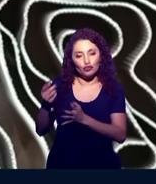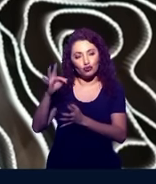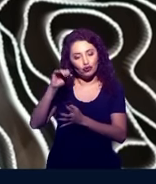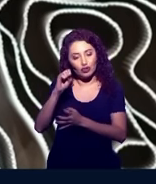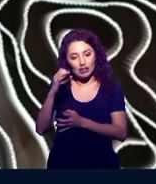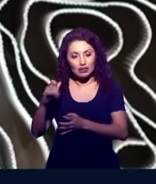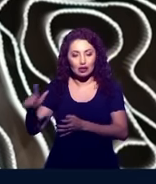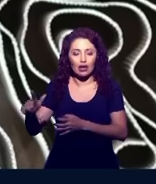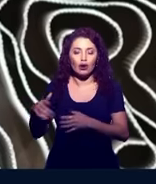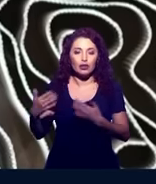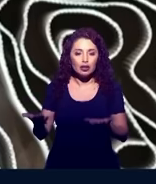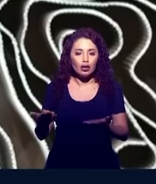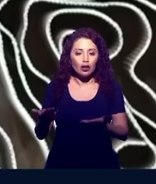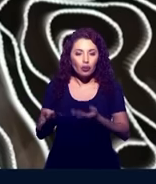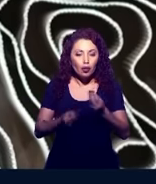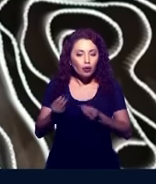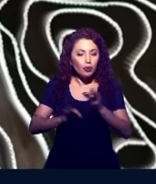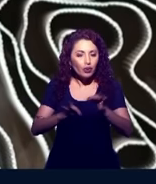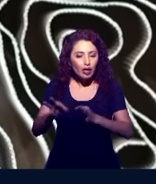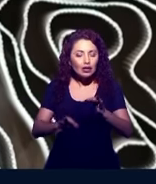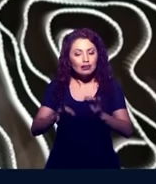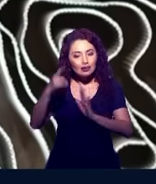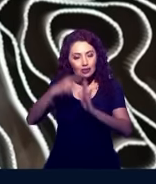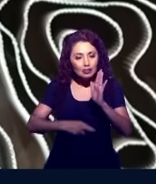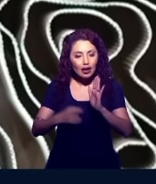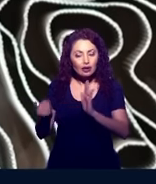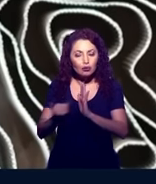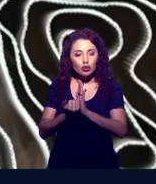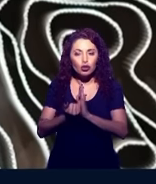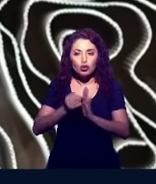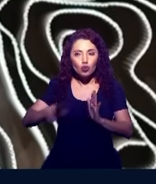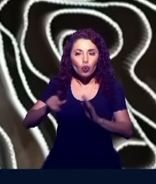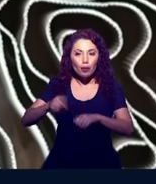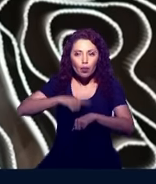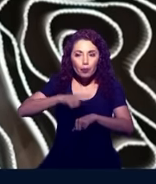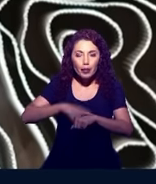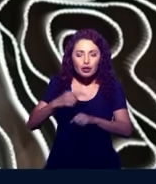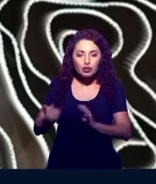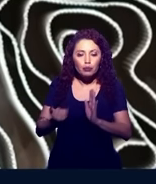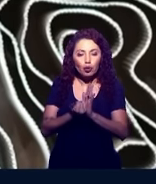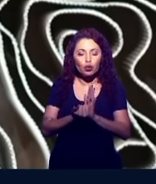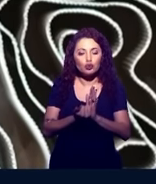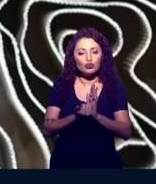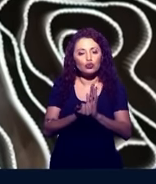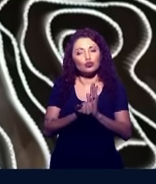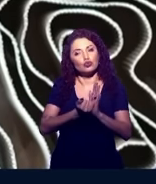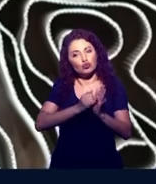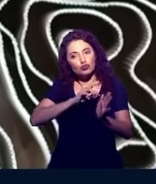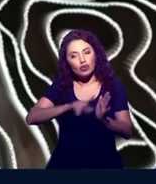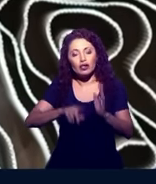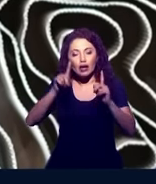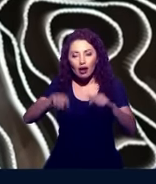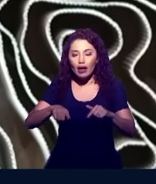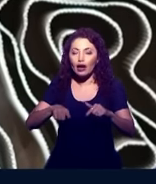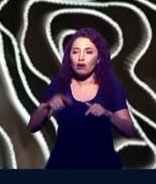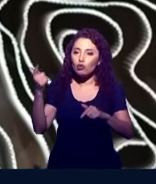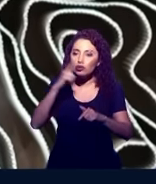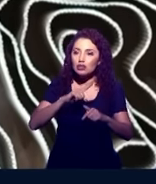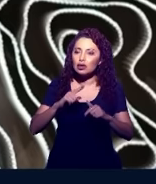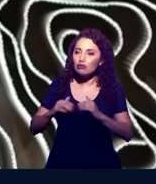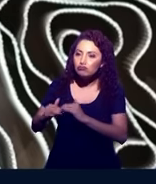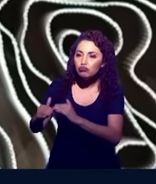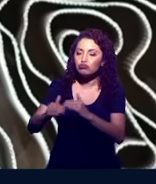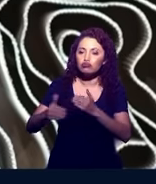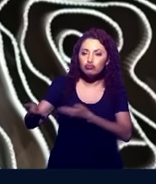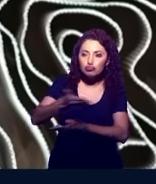cpal de regras tributárias no Brasil é mais ou menos isso não é aumento de Carga Tributária é o que a gente chama nivelar o campo da concorrência é que realmente